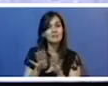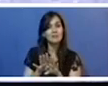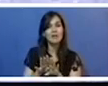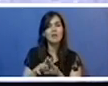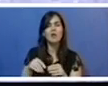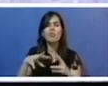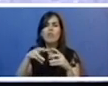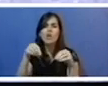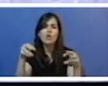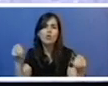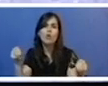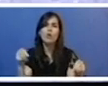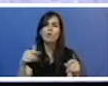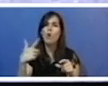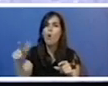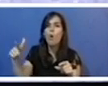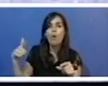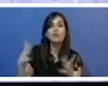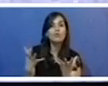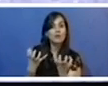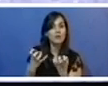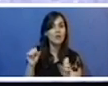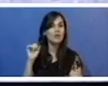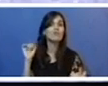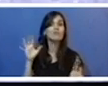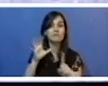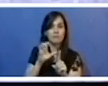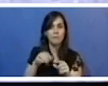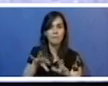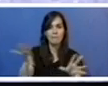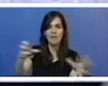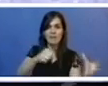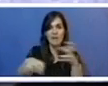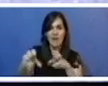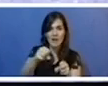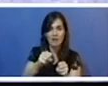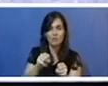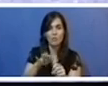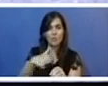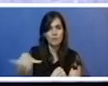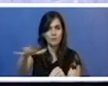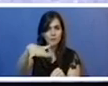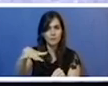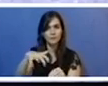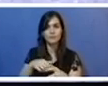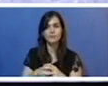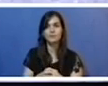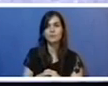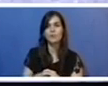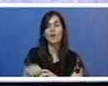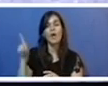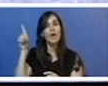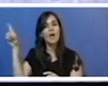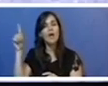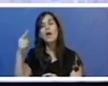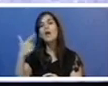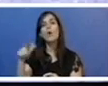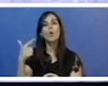seu território quando outros ornitorrincos tentam invadir e tomar. A equidna é um outro